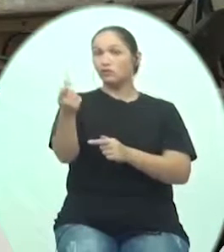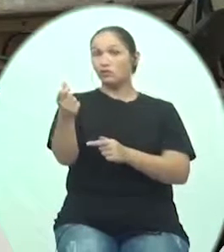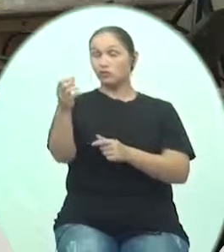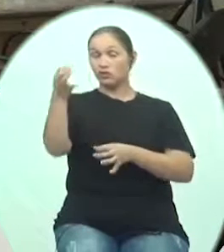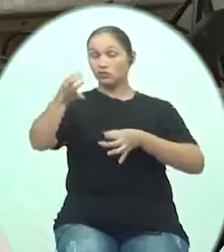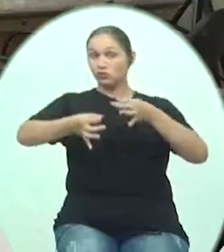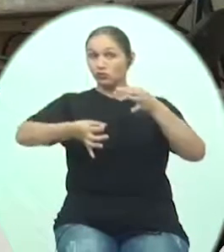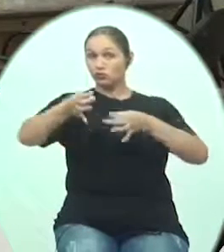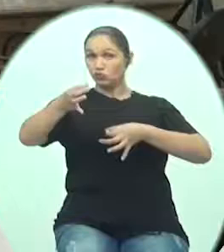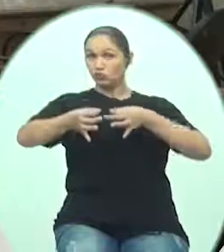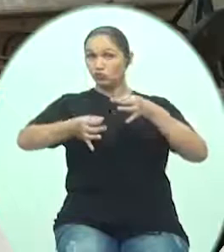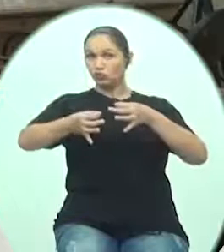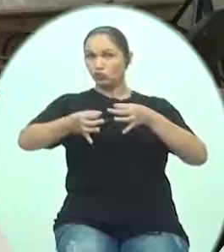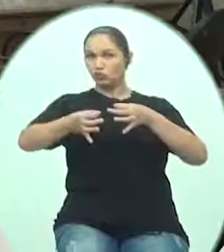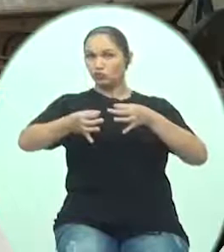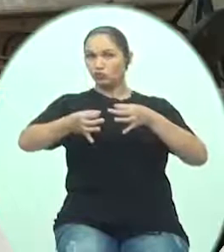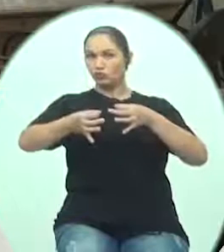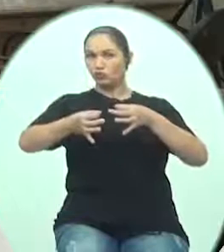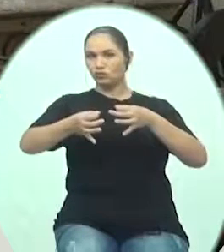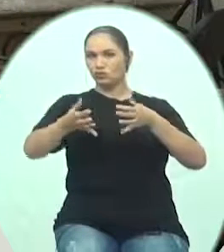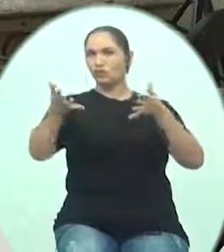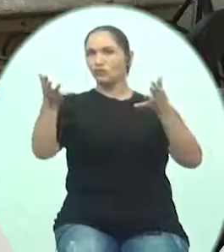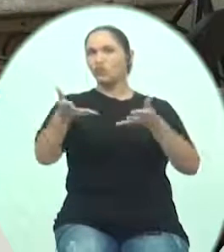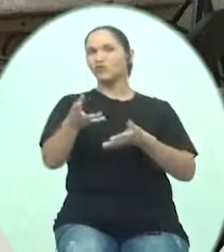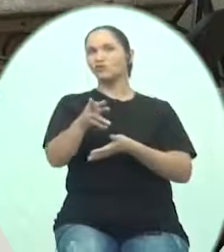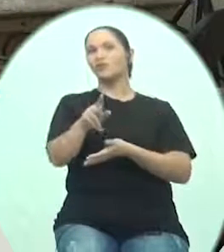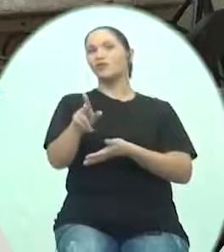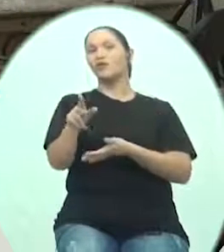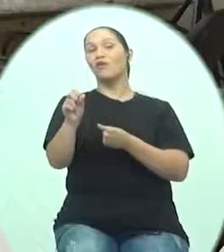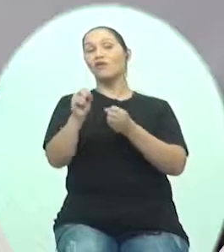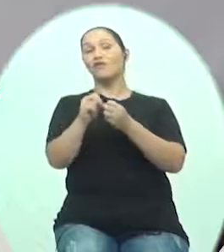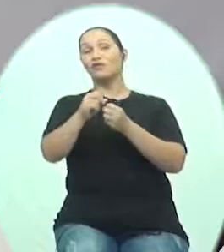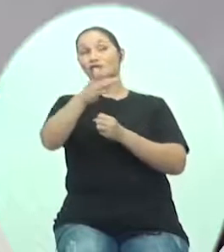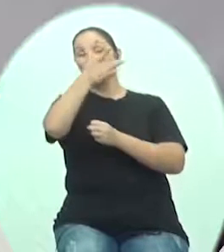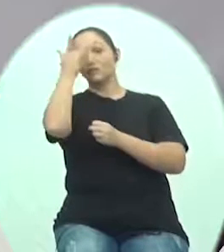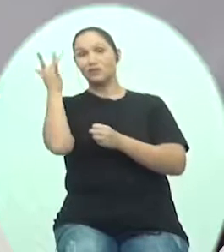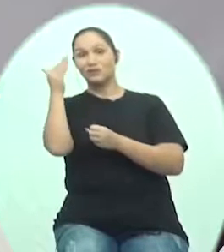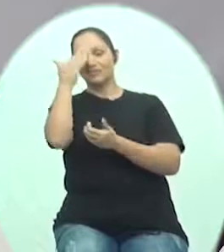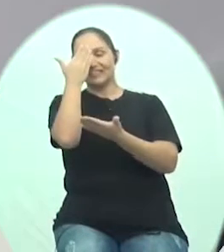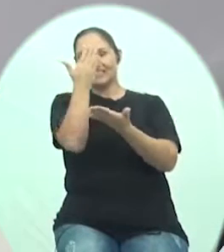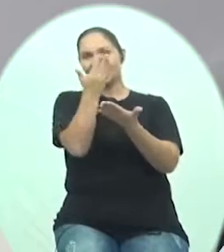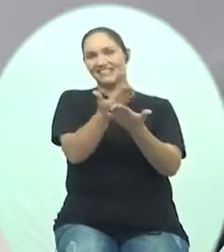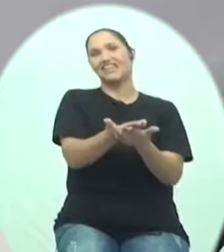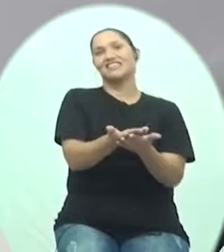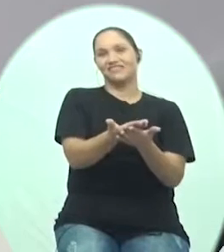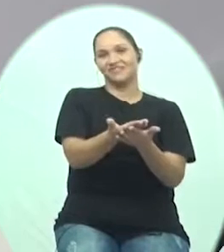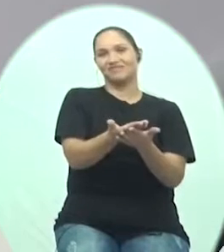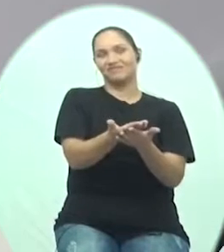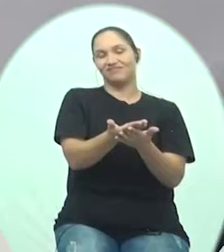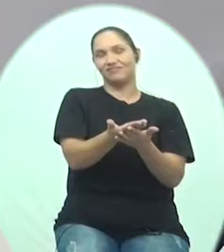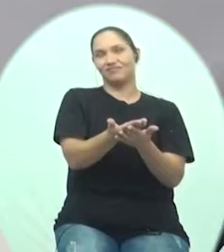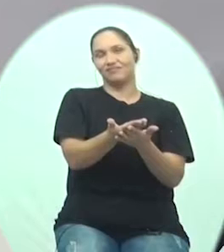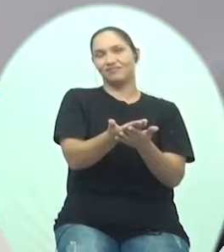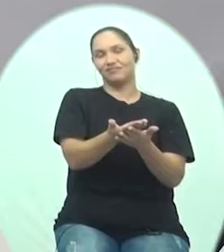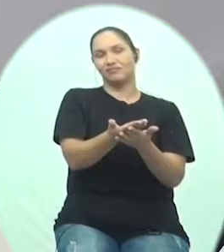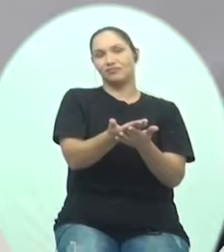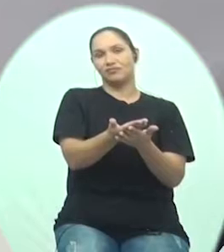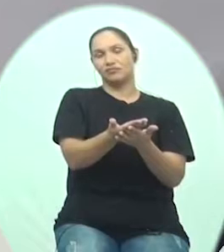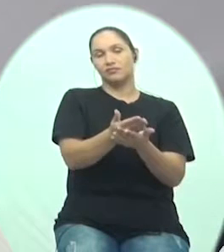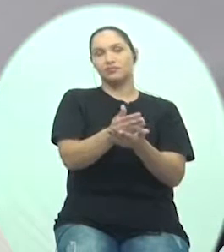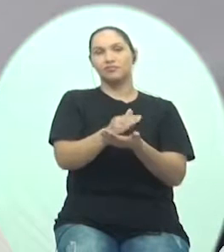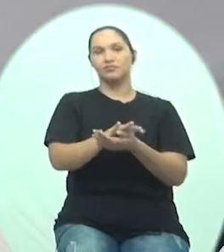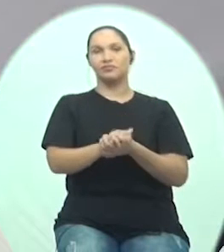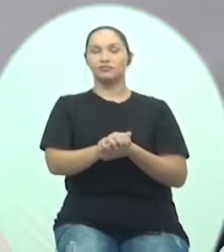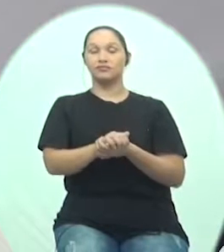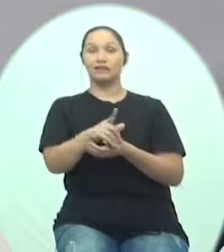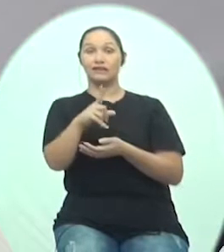valores que mantm até hoje conquistou a confiança do consumidor seguindo as tendências